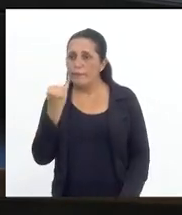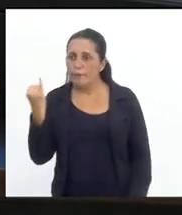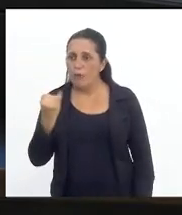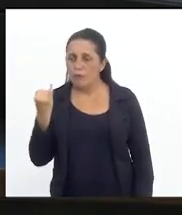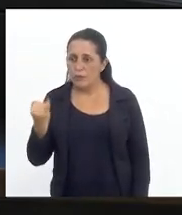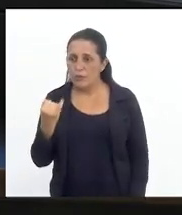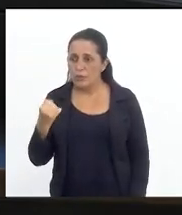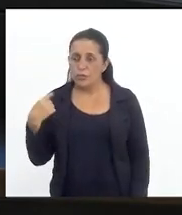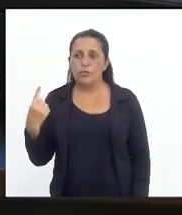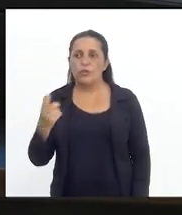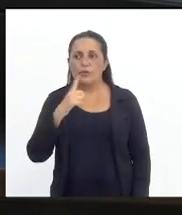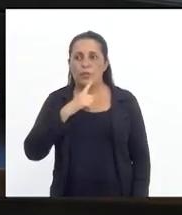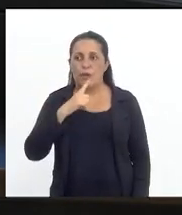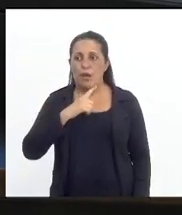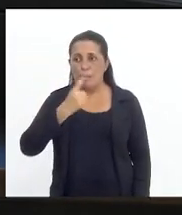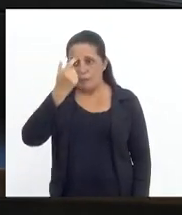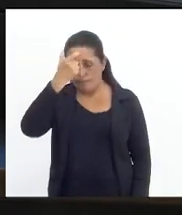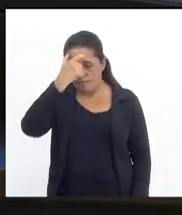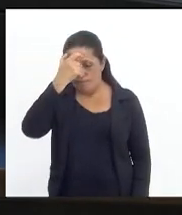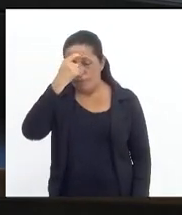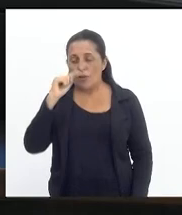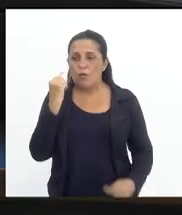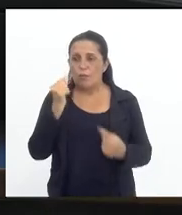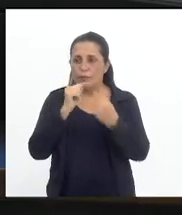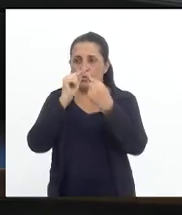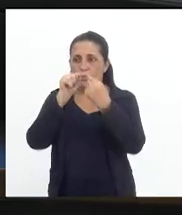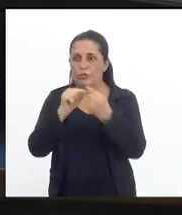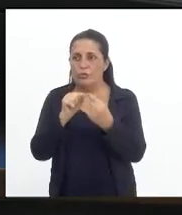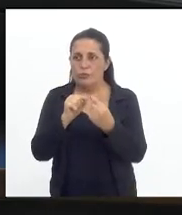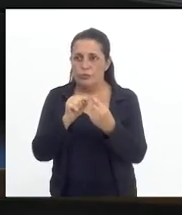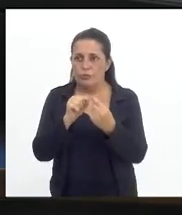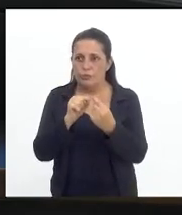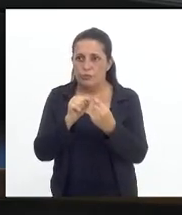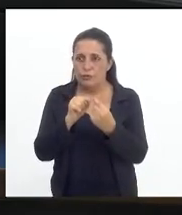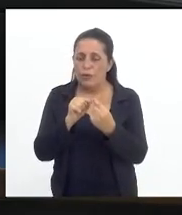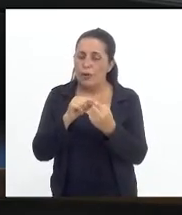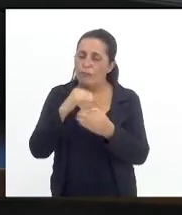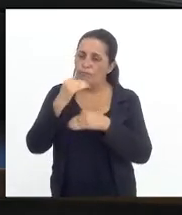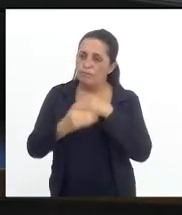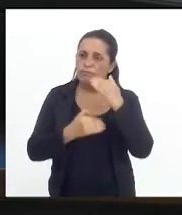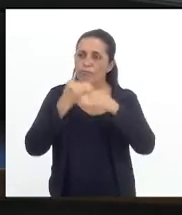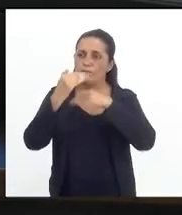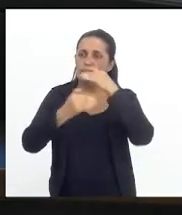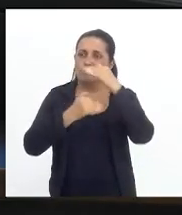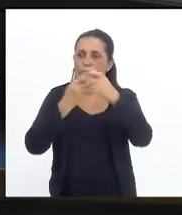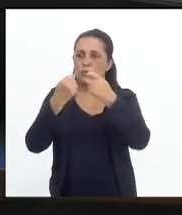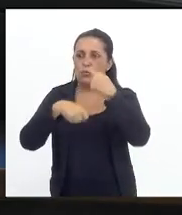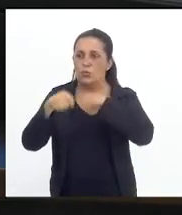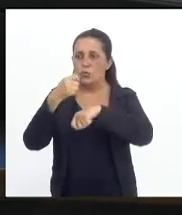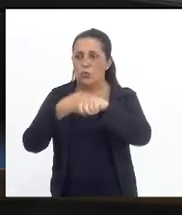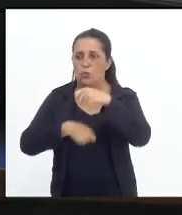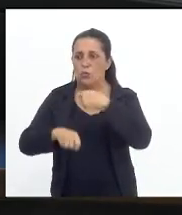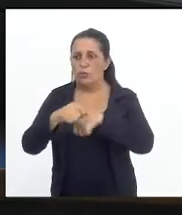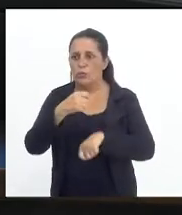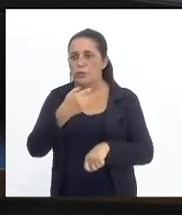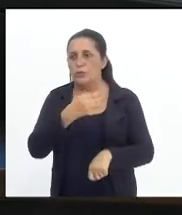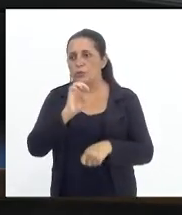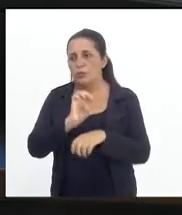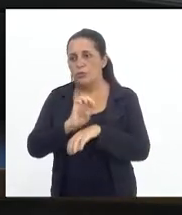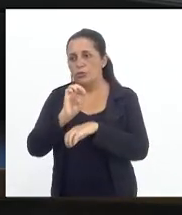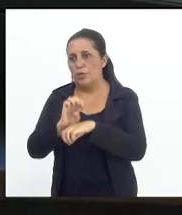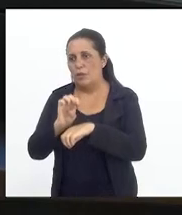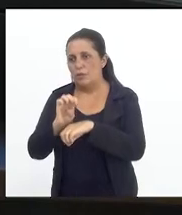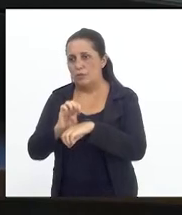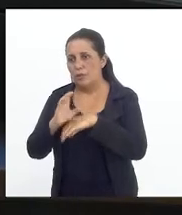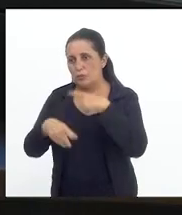tenhamos isso em mente e que o nosso objetivo seja da reconstrução econômica do estado para que